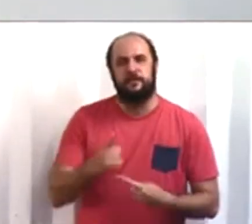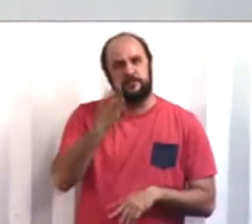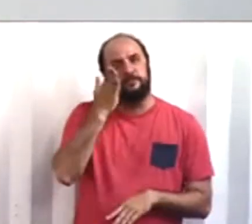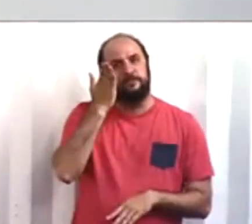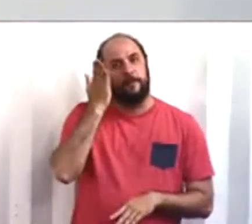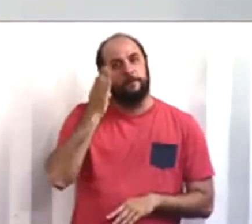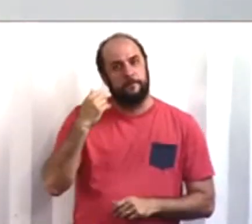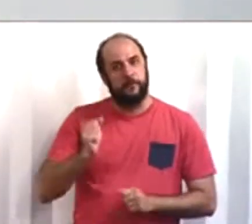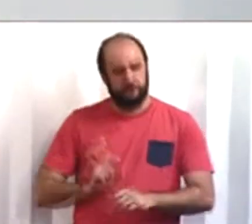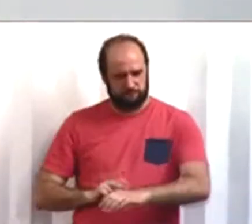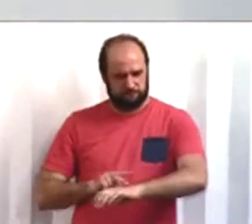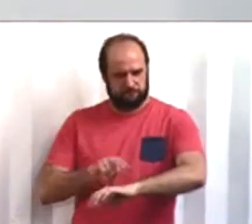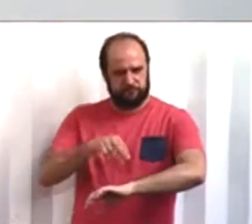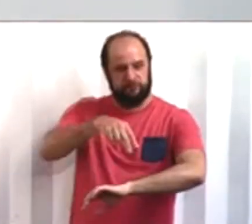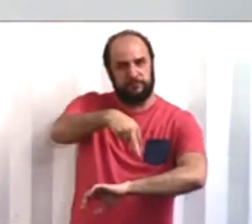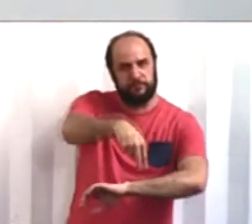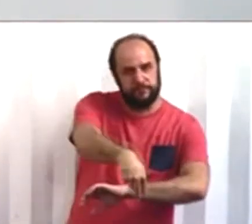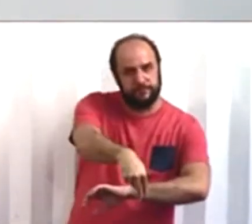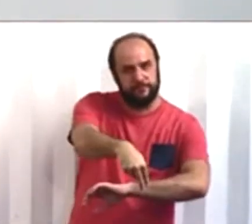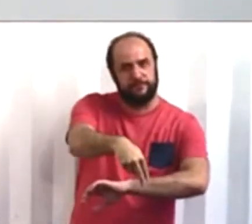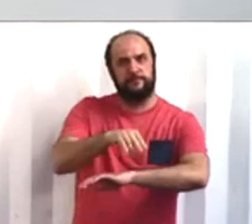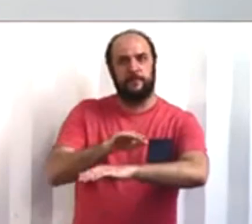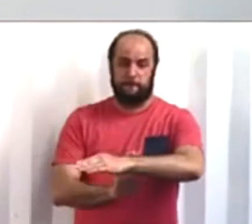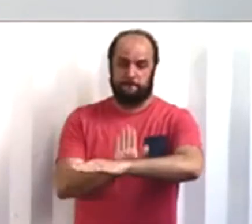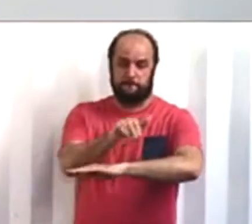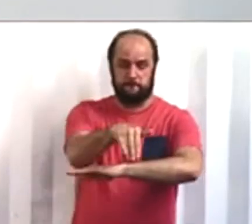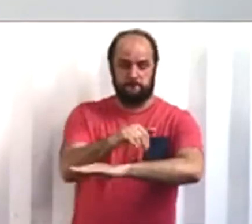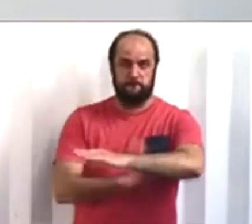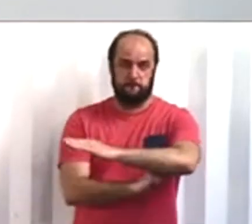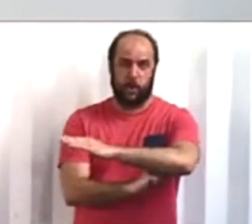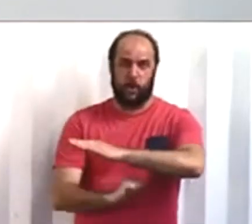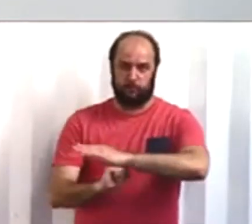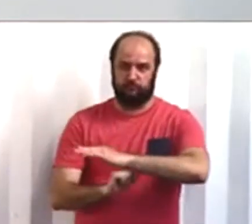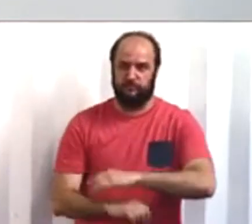pode atravessar este rio com